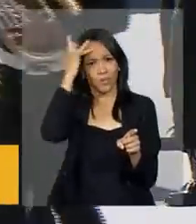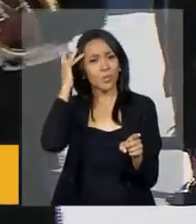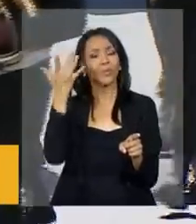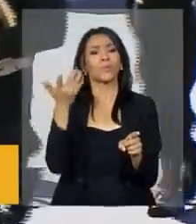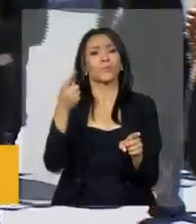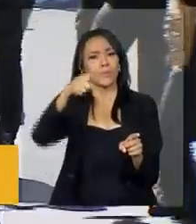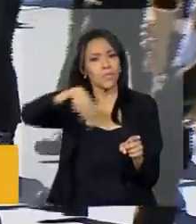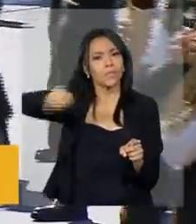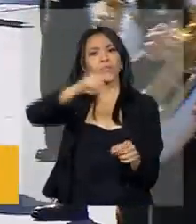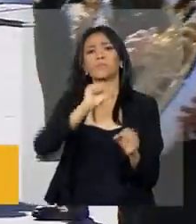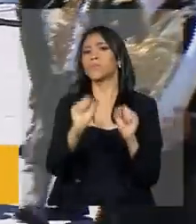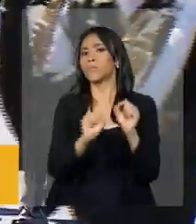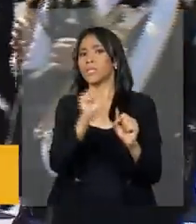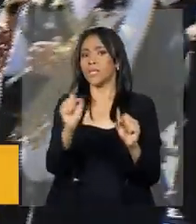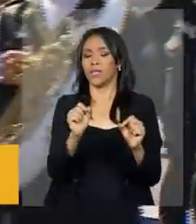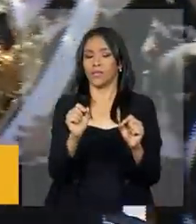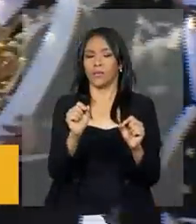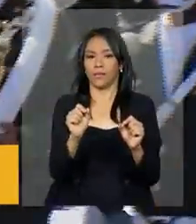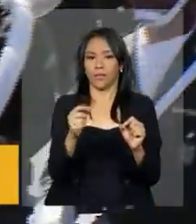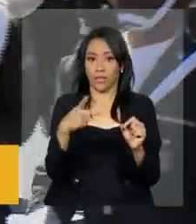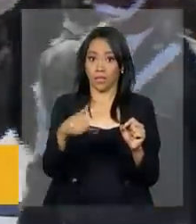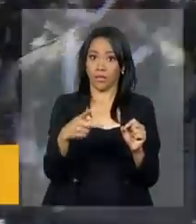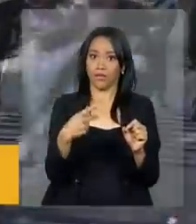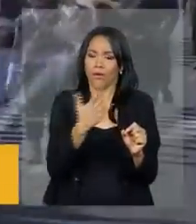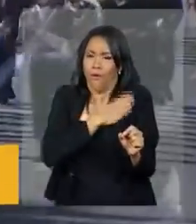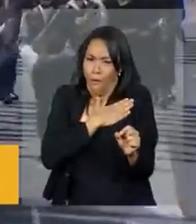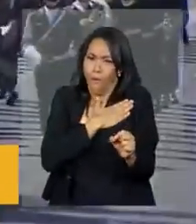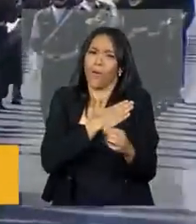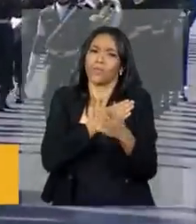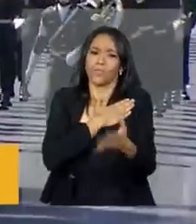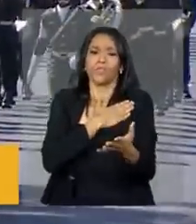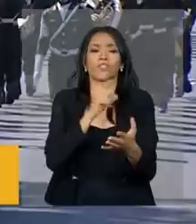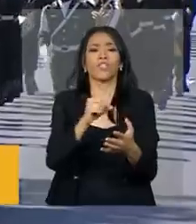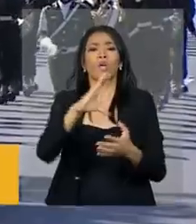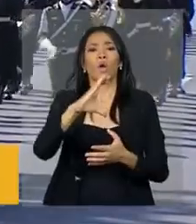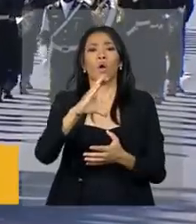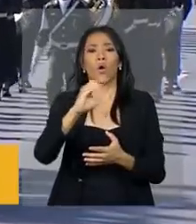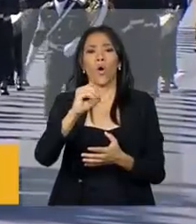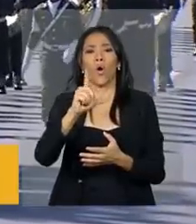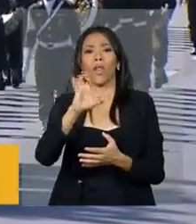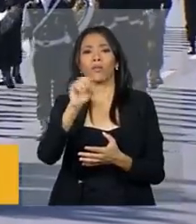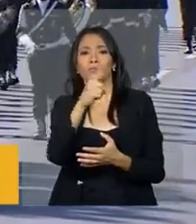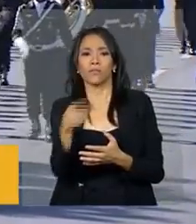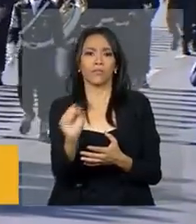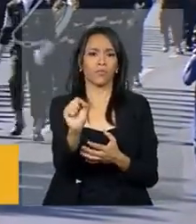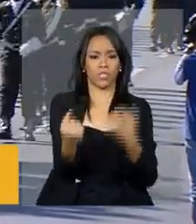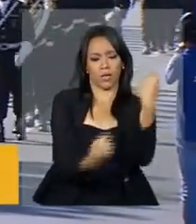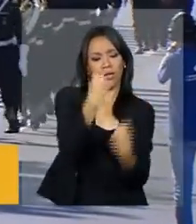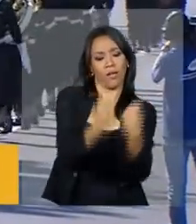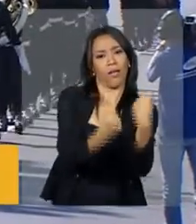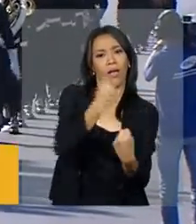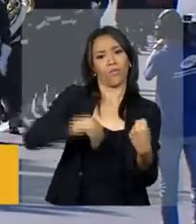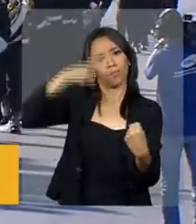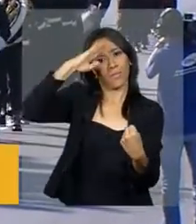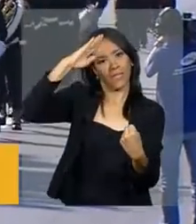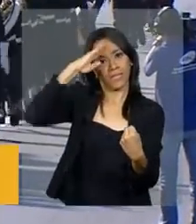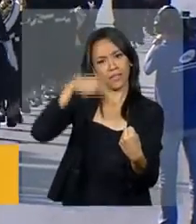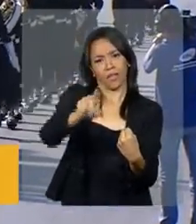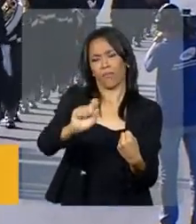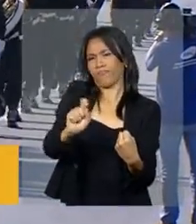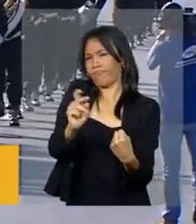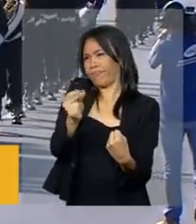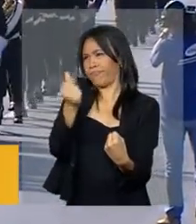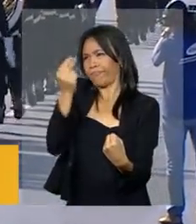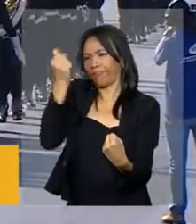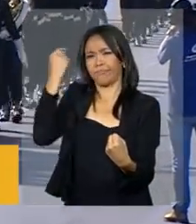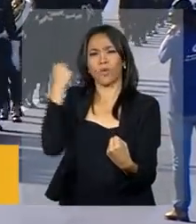civis que se dedicam a esse hobby de colecionador de viaturas militares, principalmente essas viaturas utilizadas